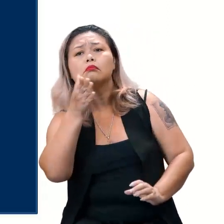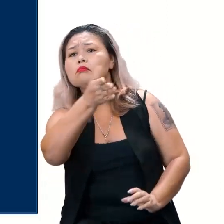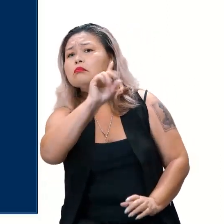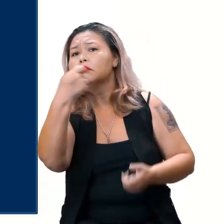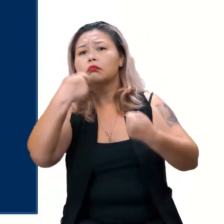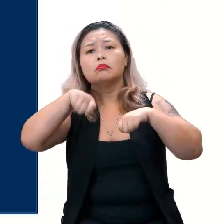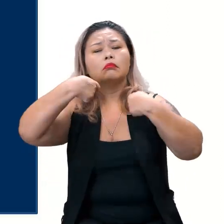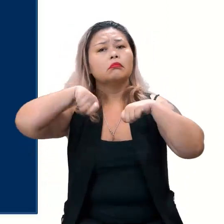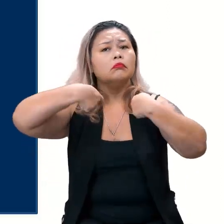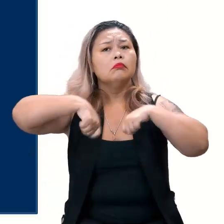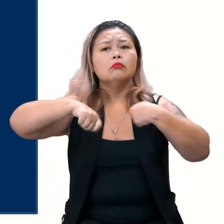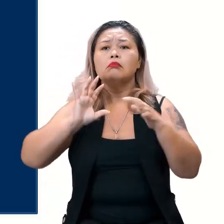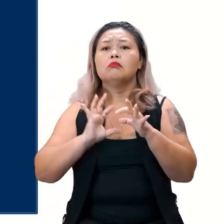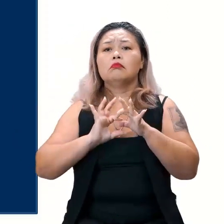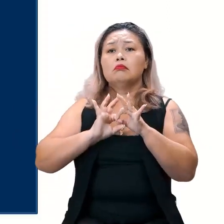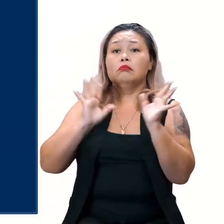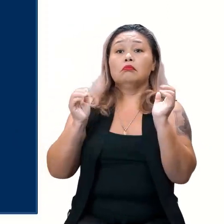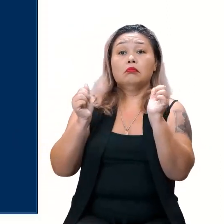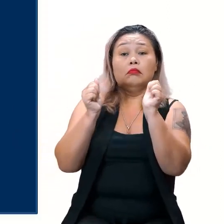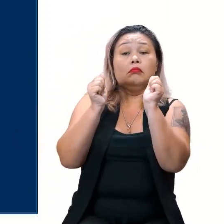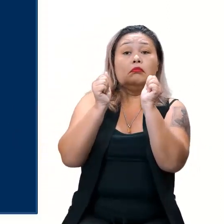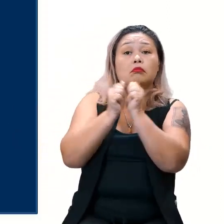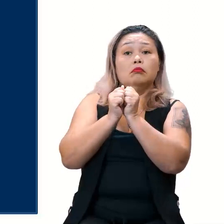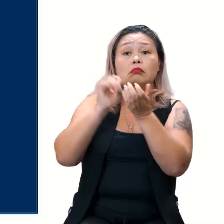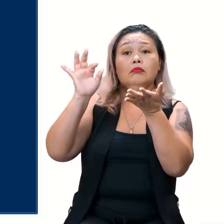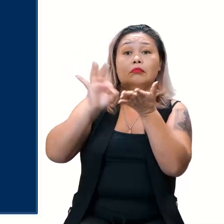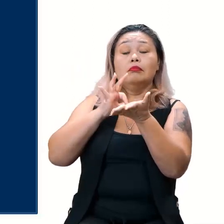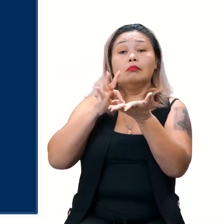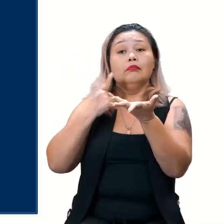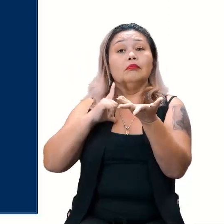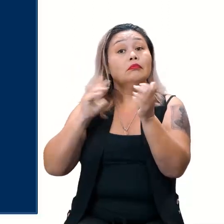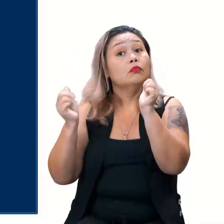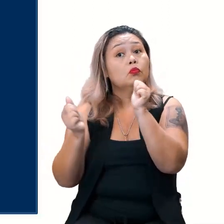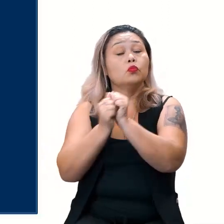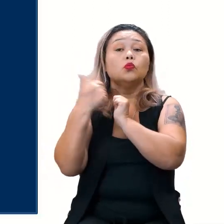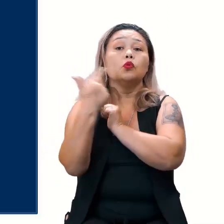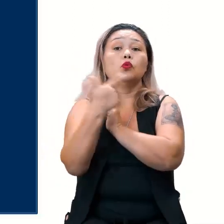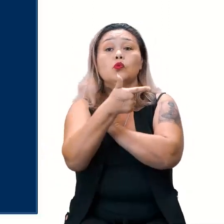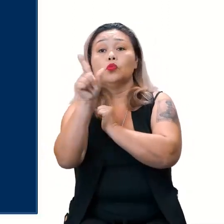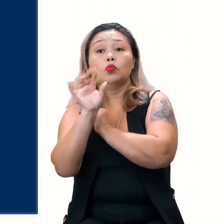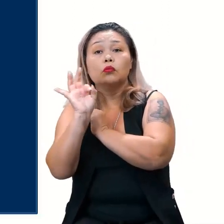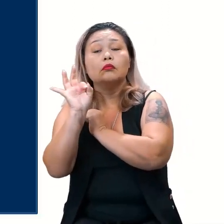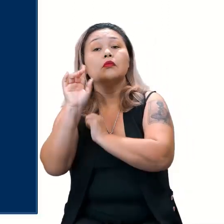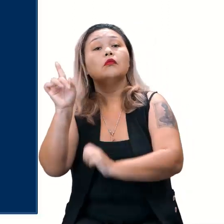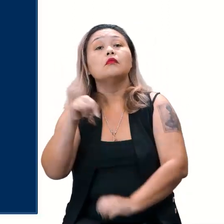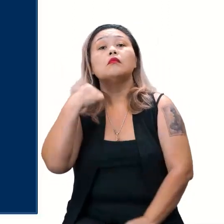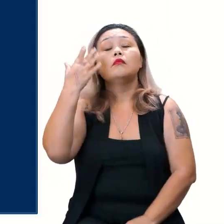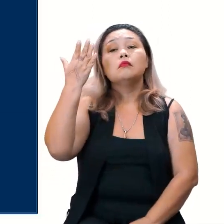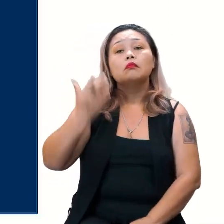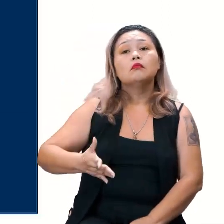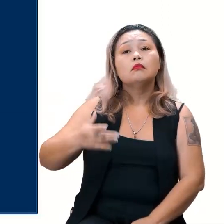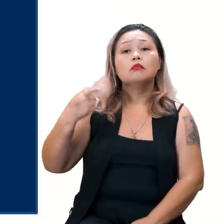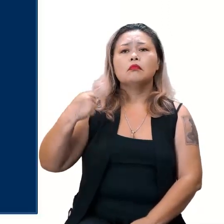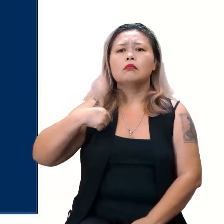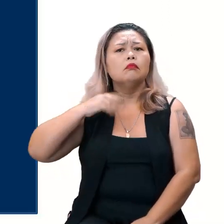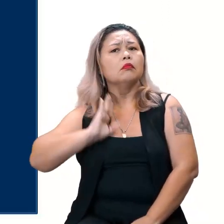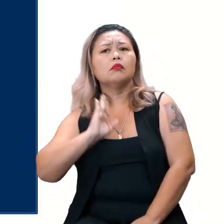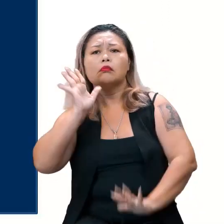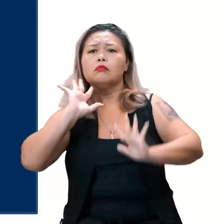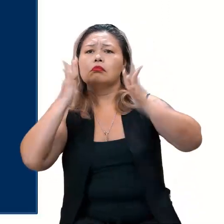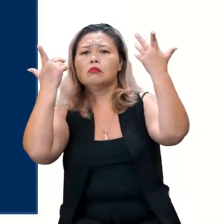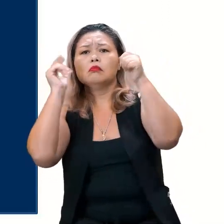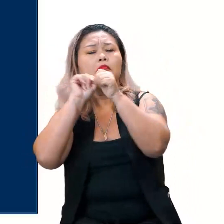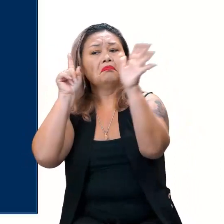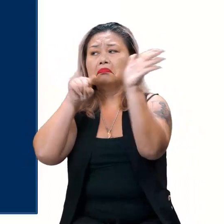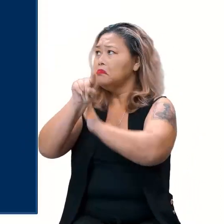da permissão ou da autorização. Muito bem. Quem é? Aquele que pode ir para a festa sem perguntar para ninguém, né?